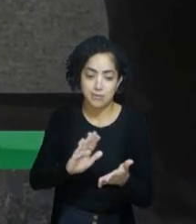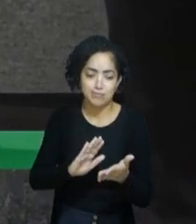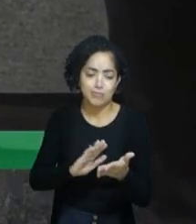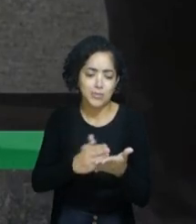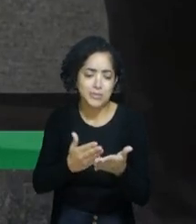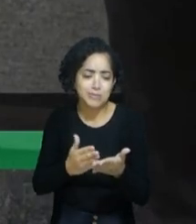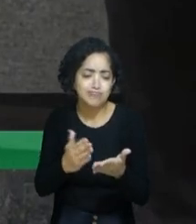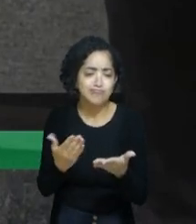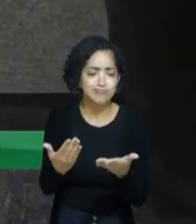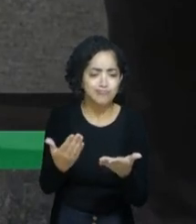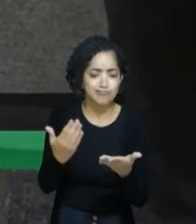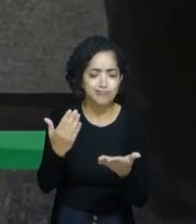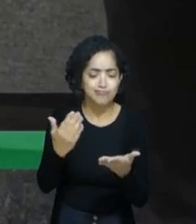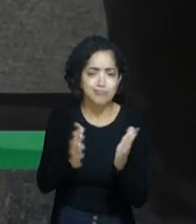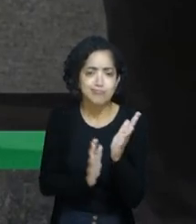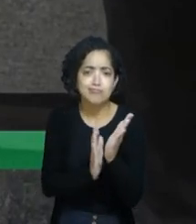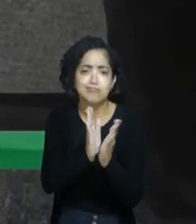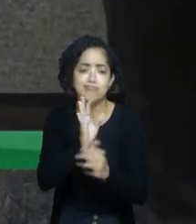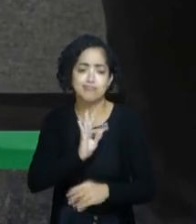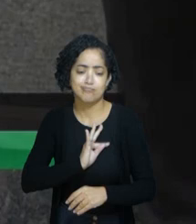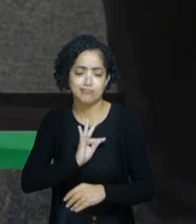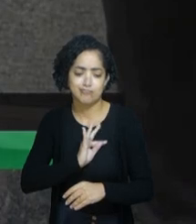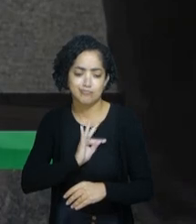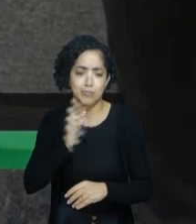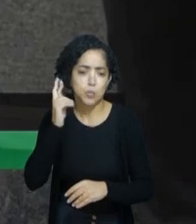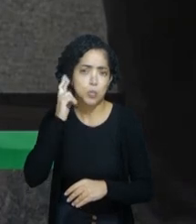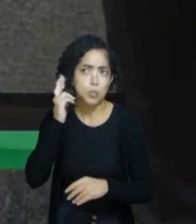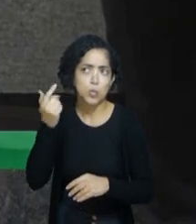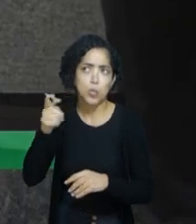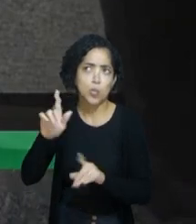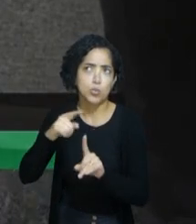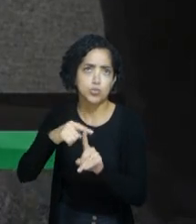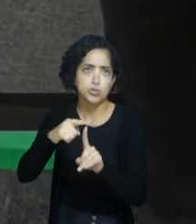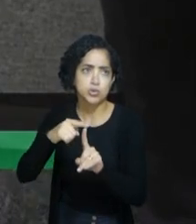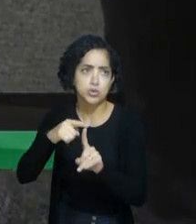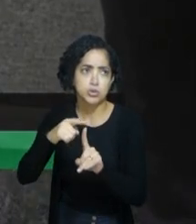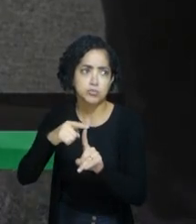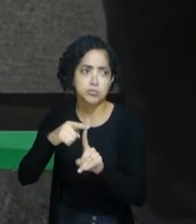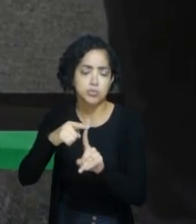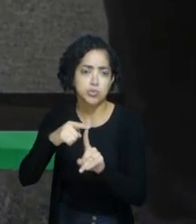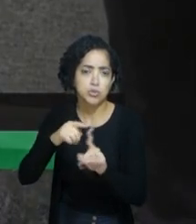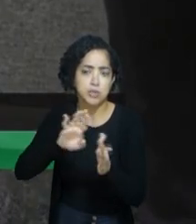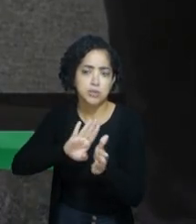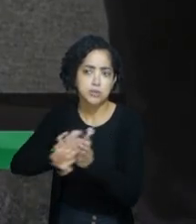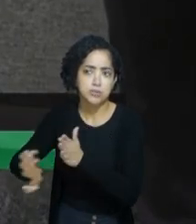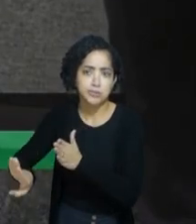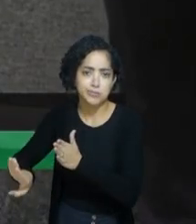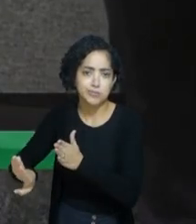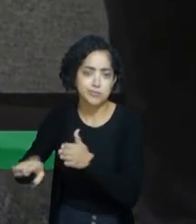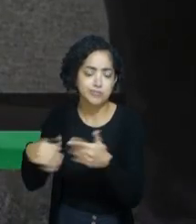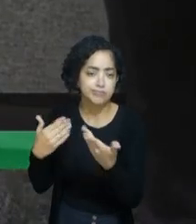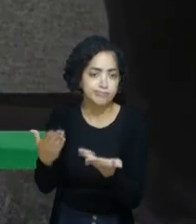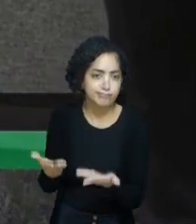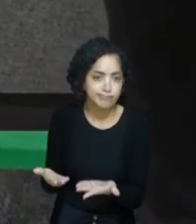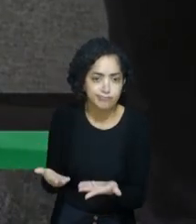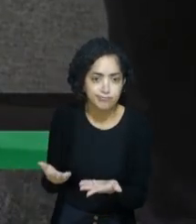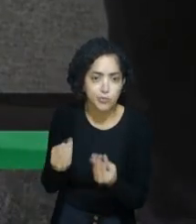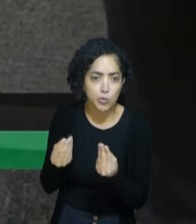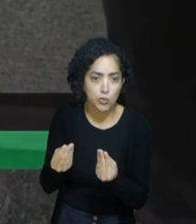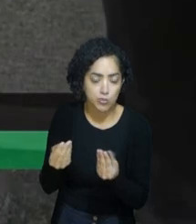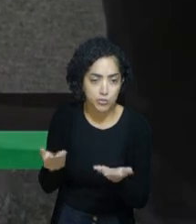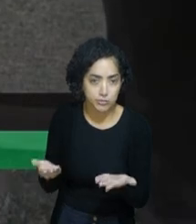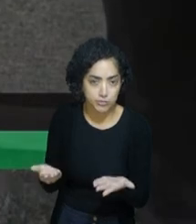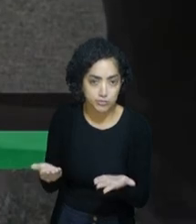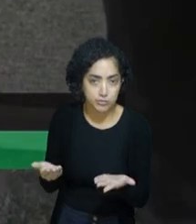técnica burocrática para entender que surdez era um outro tipo de deficiência e excluir aquilo que já era previsto e aquilo que já era